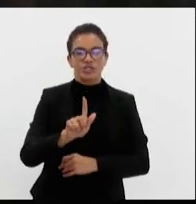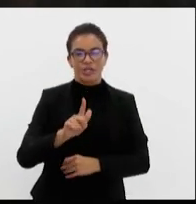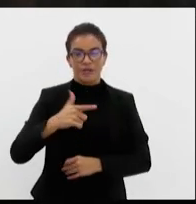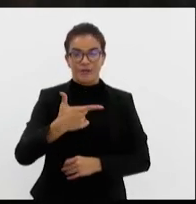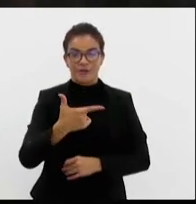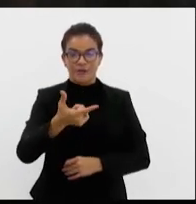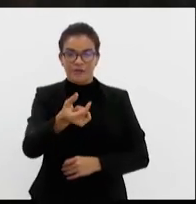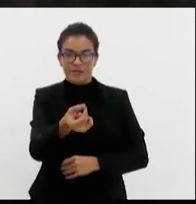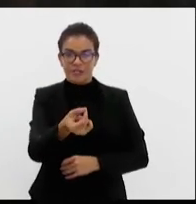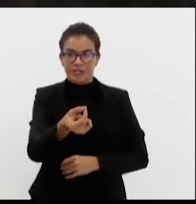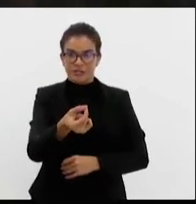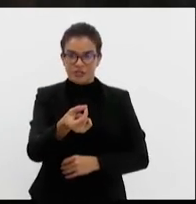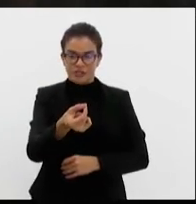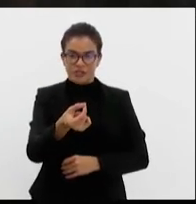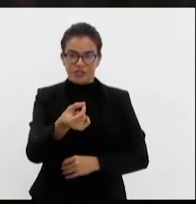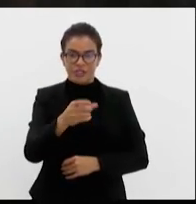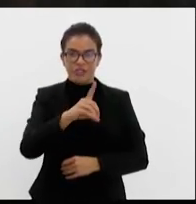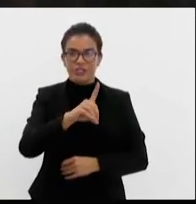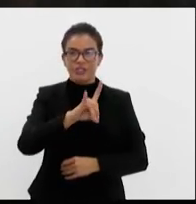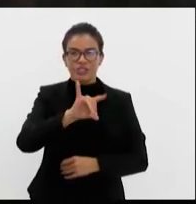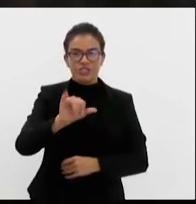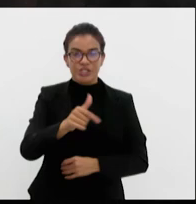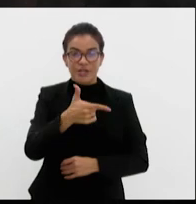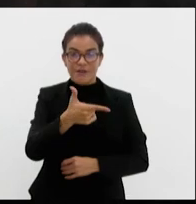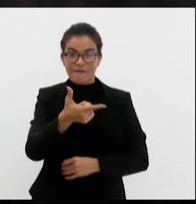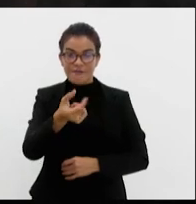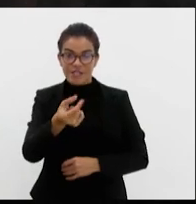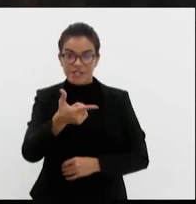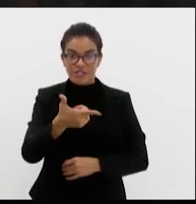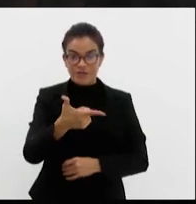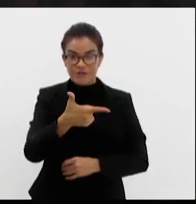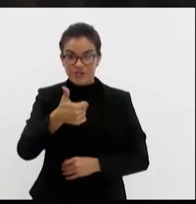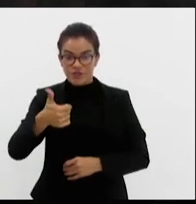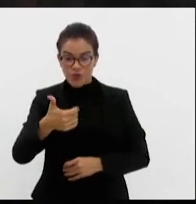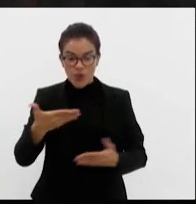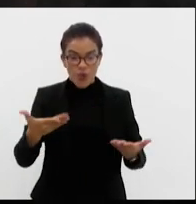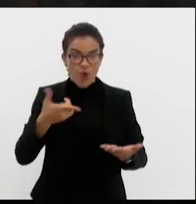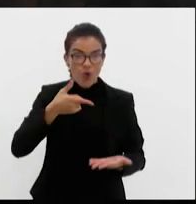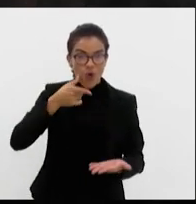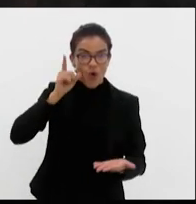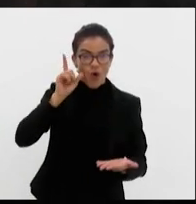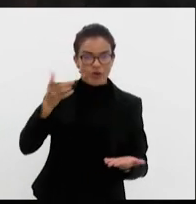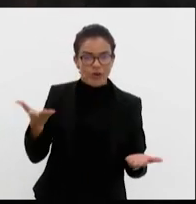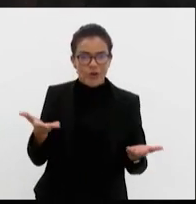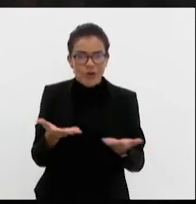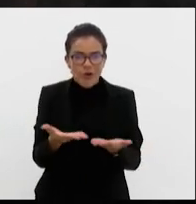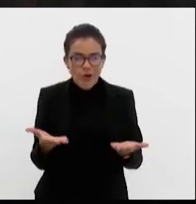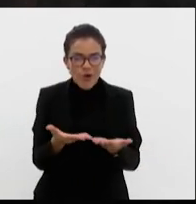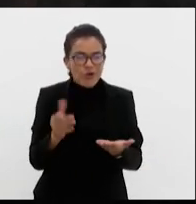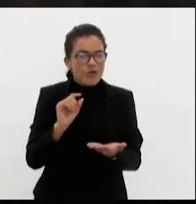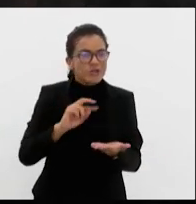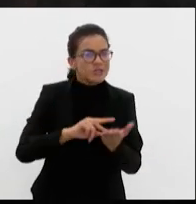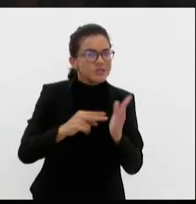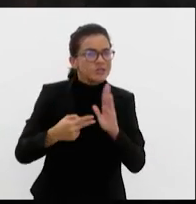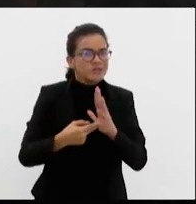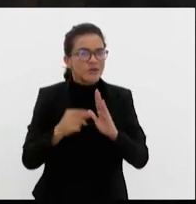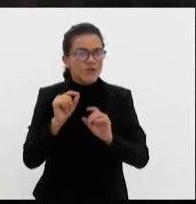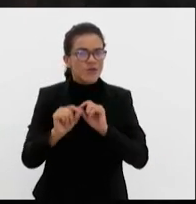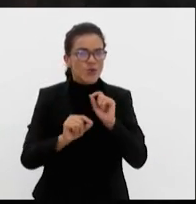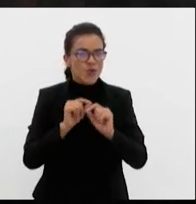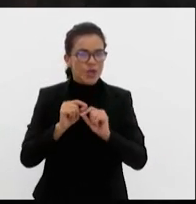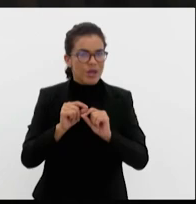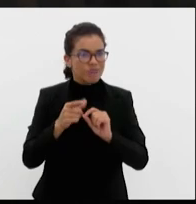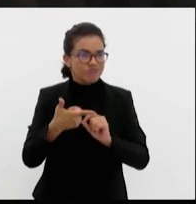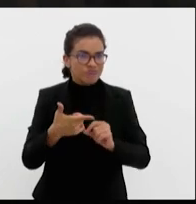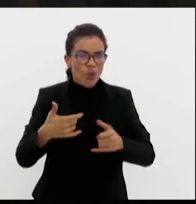dia 20 e 21, ontem e hoje, é a expressão do